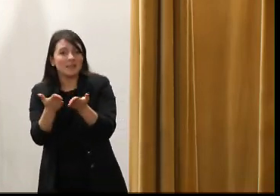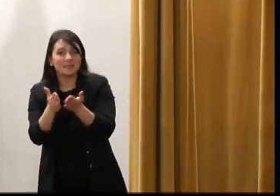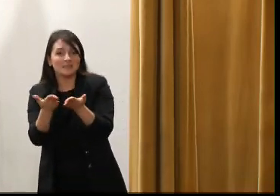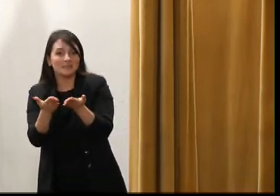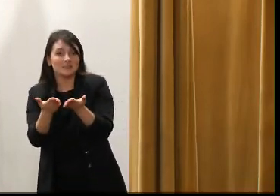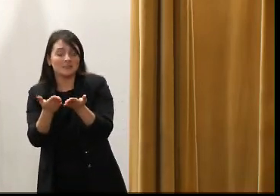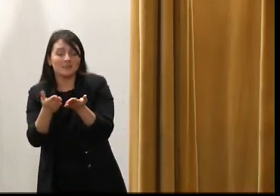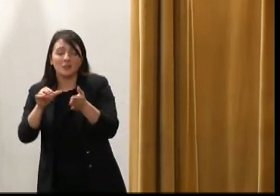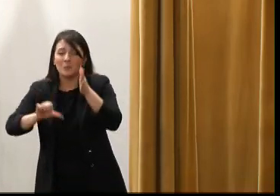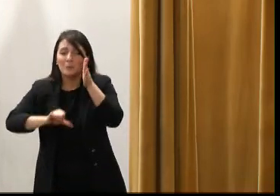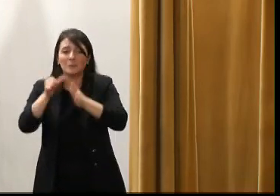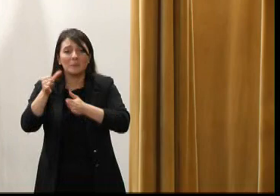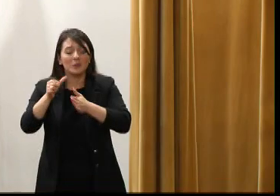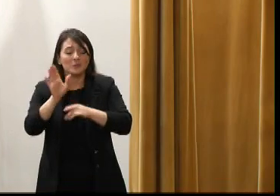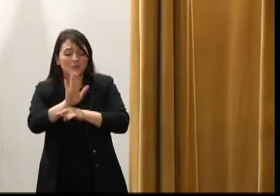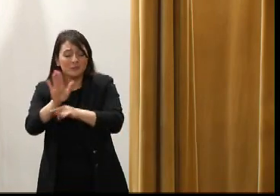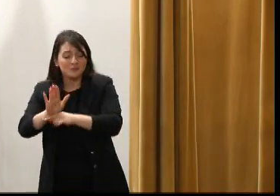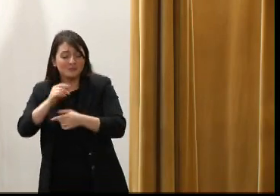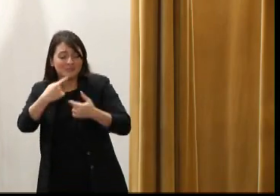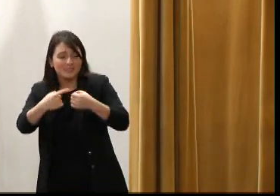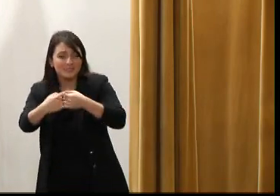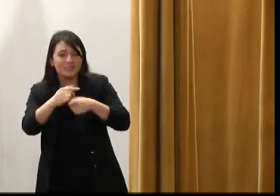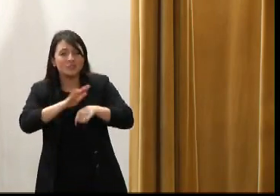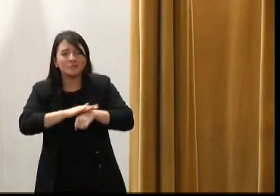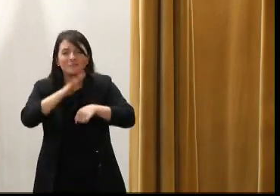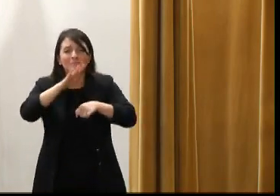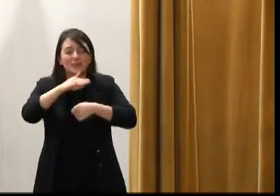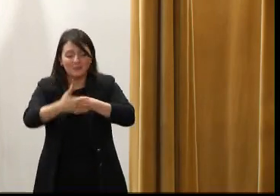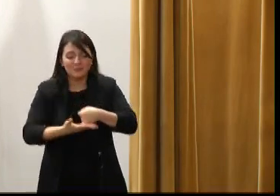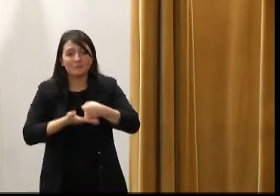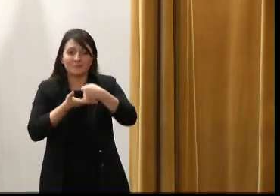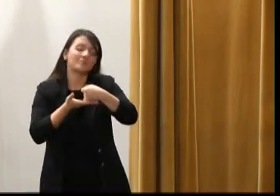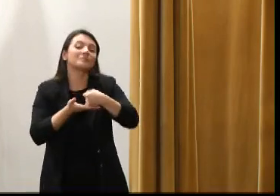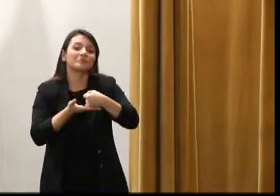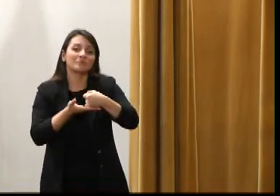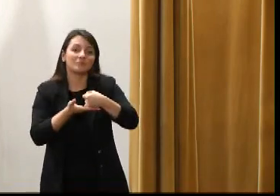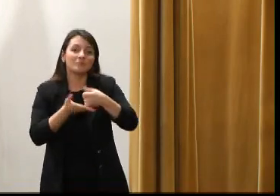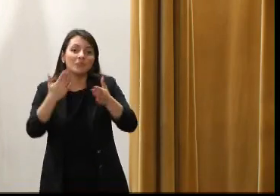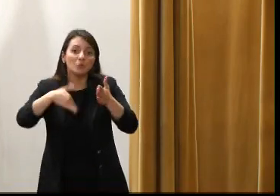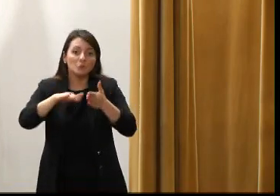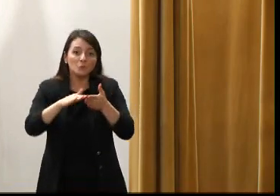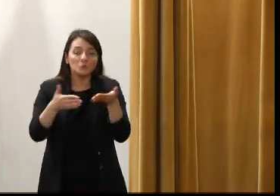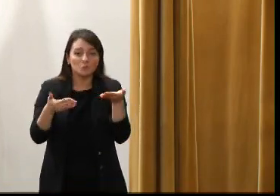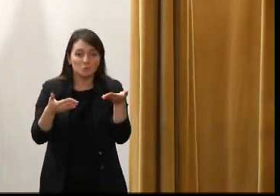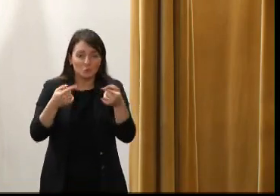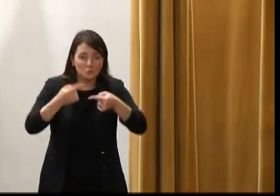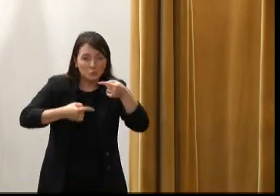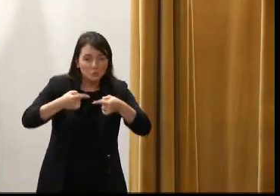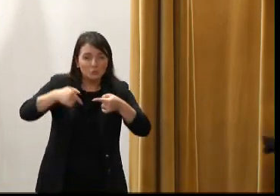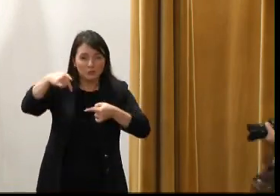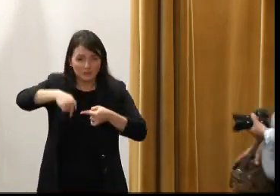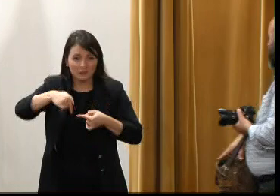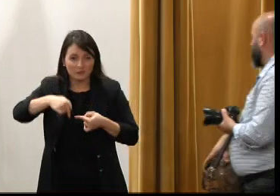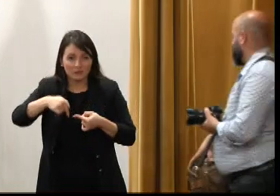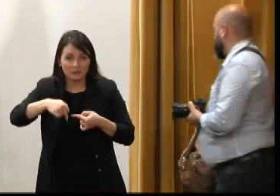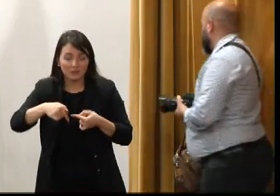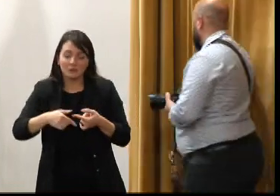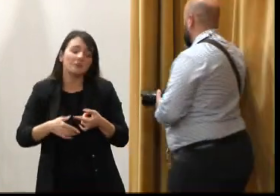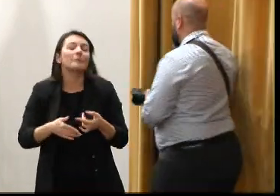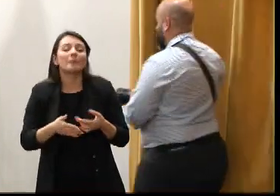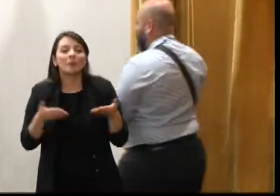sustentável. É claro que tudo isso que vocês vão discutir aqui, hoje, né, você